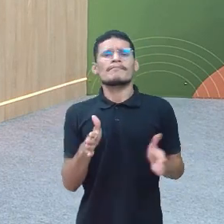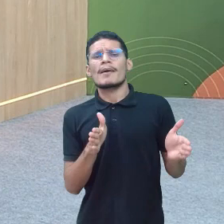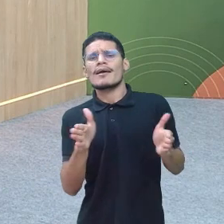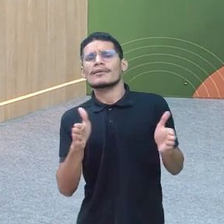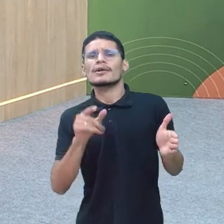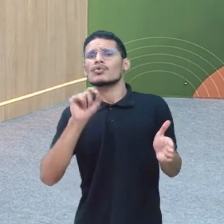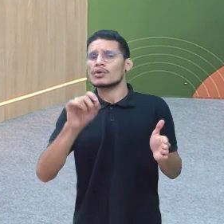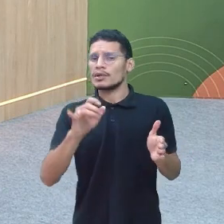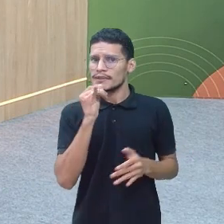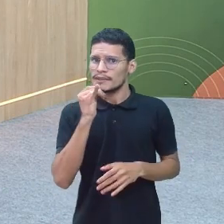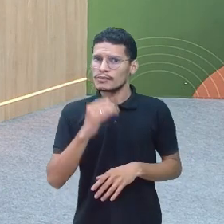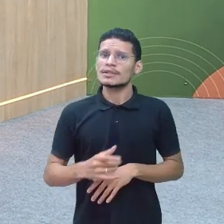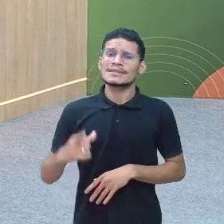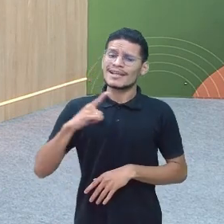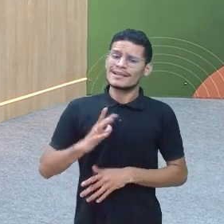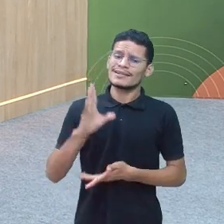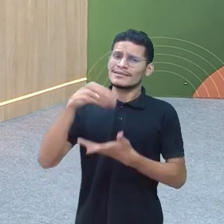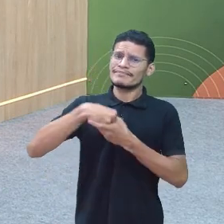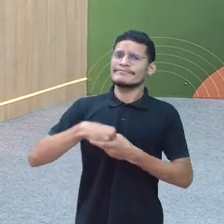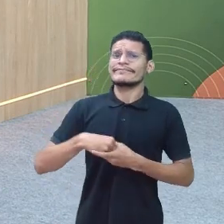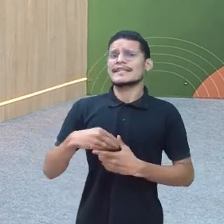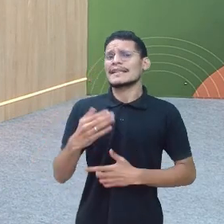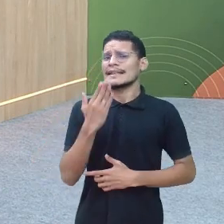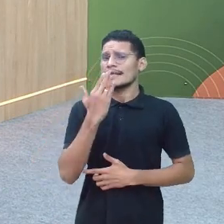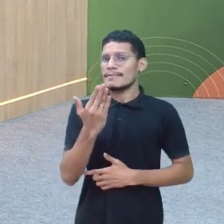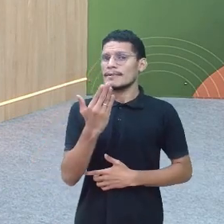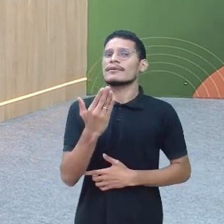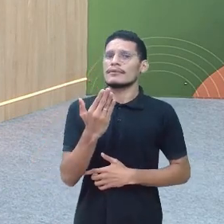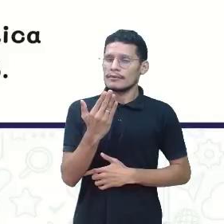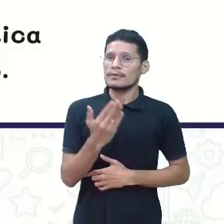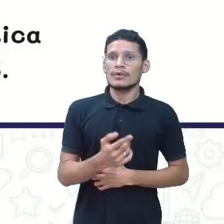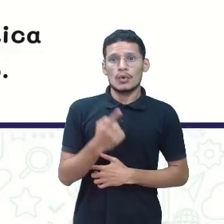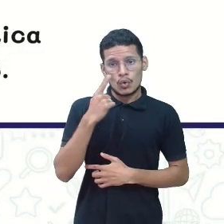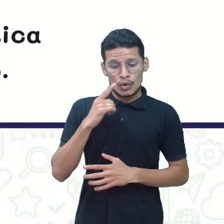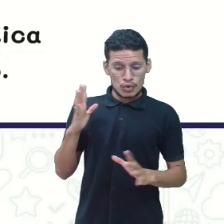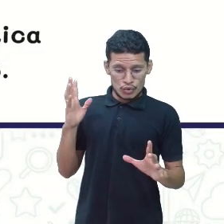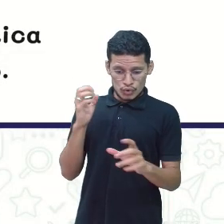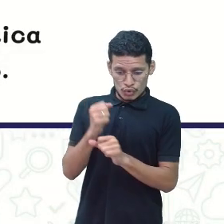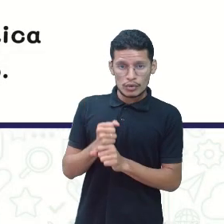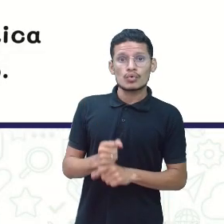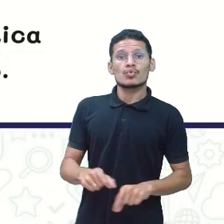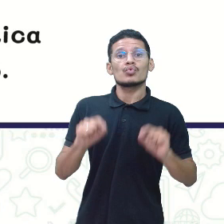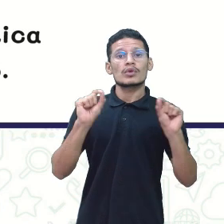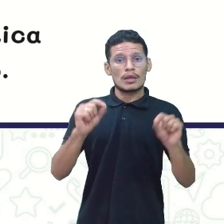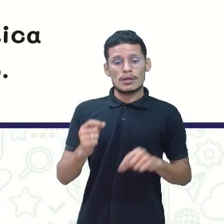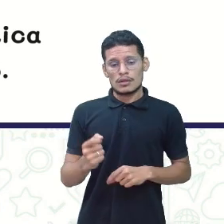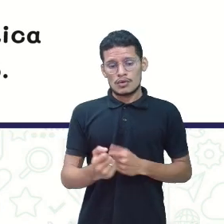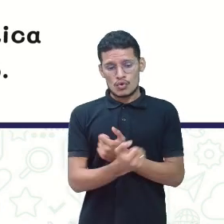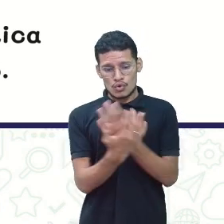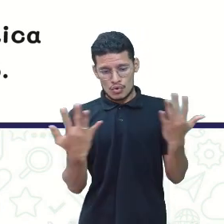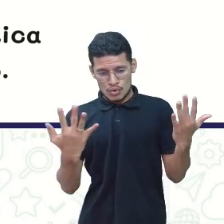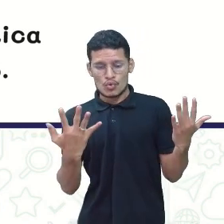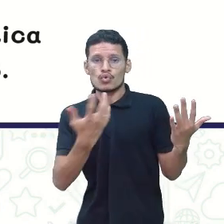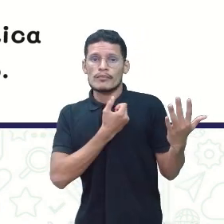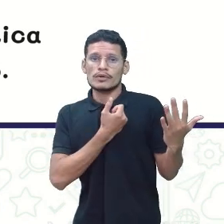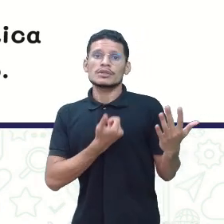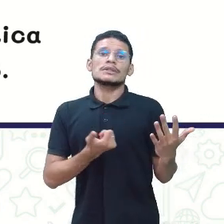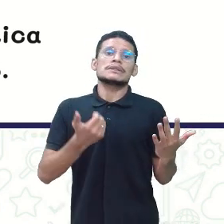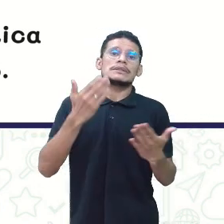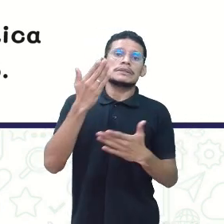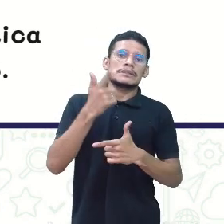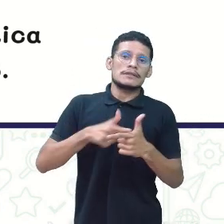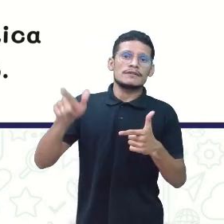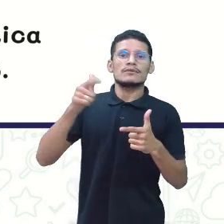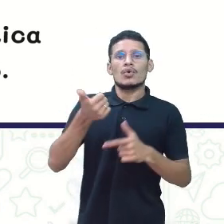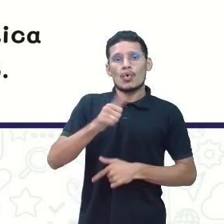relação a esse time, a essa lista aqui. Somamos a quantidade, os números e dividimos por 11, que é a